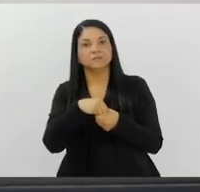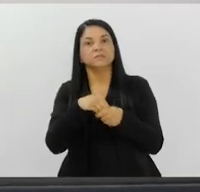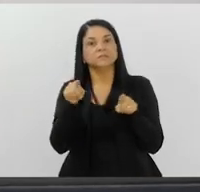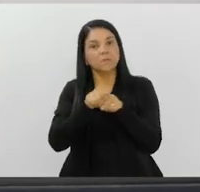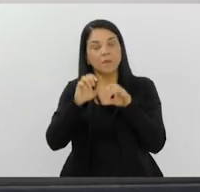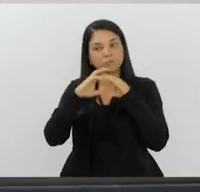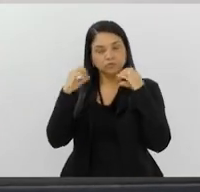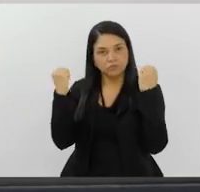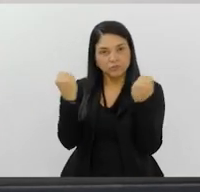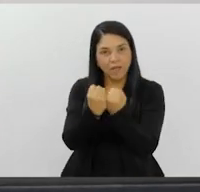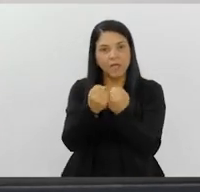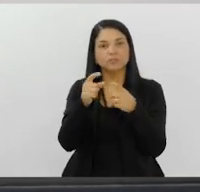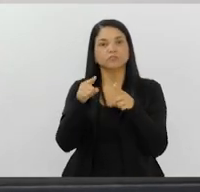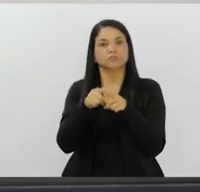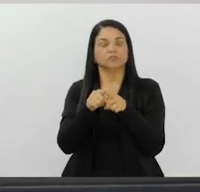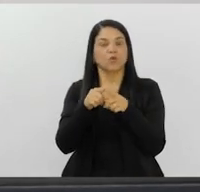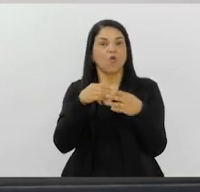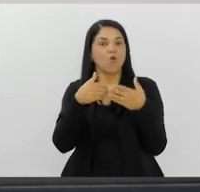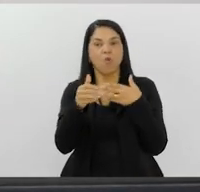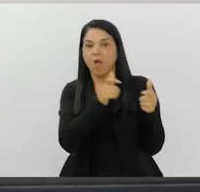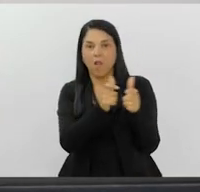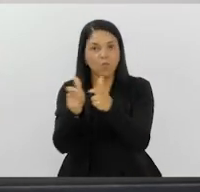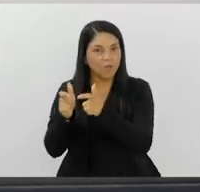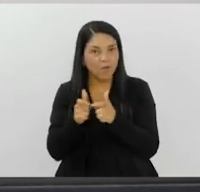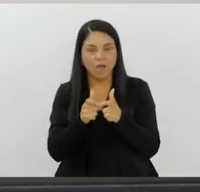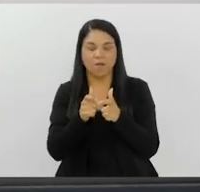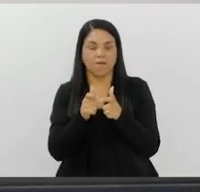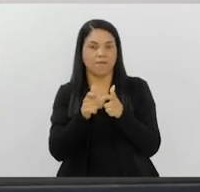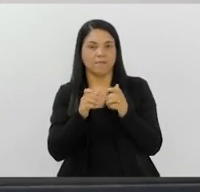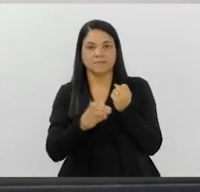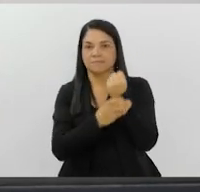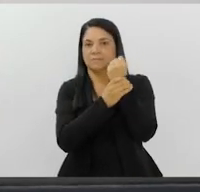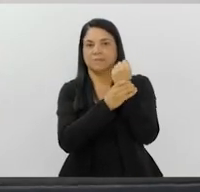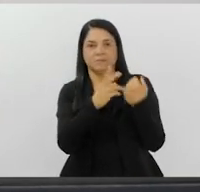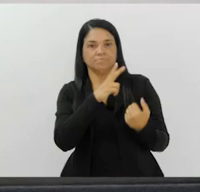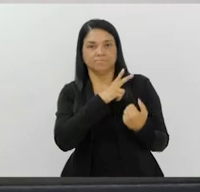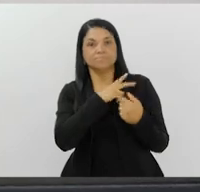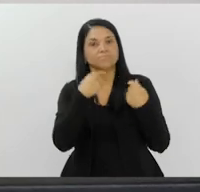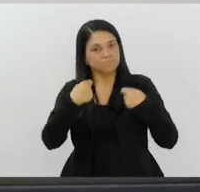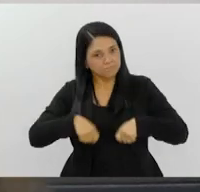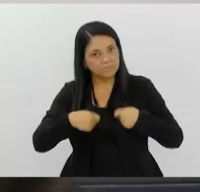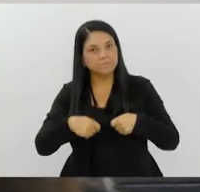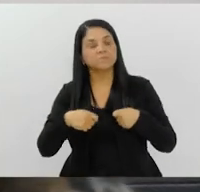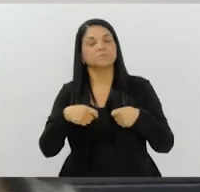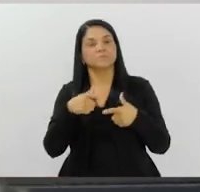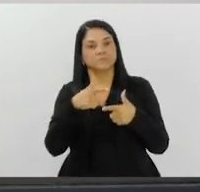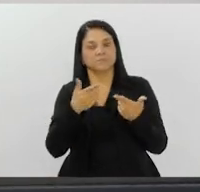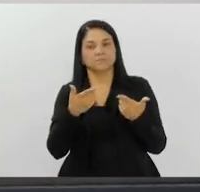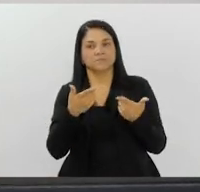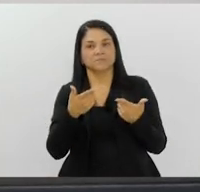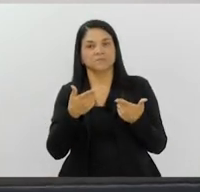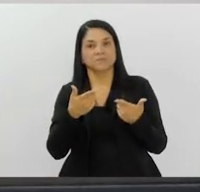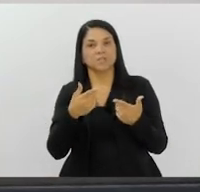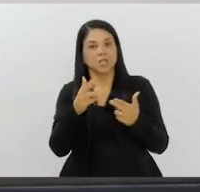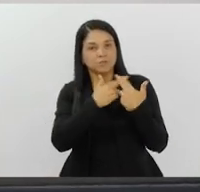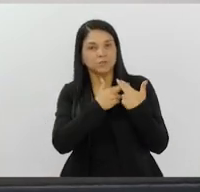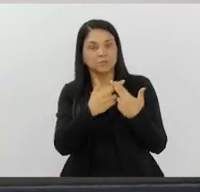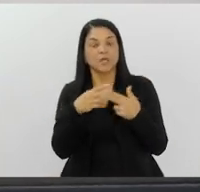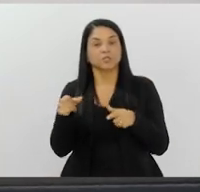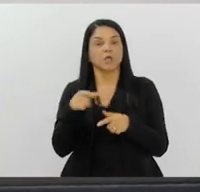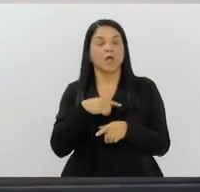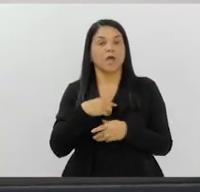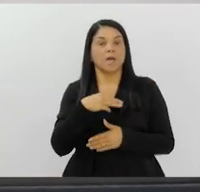Vale pro shoppings vale para qualquer lado porque isso sim tem que haver porque a a a PM faz concurso